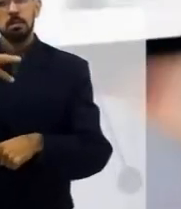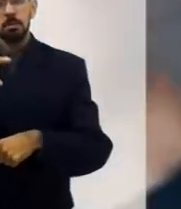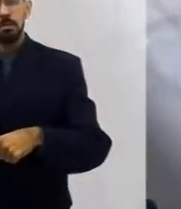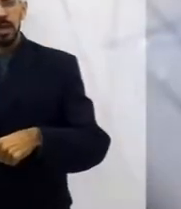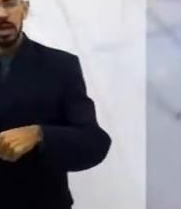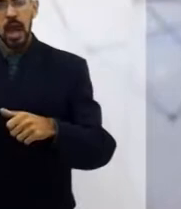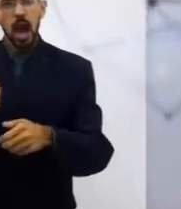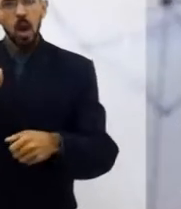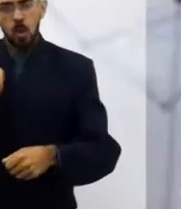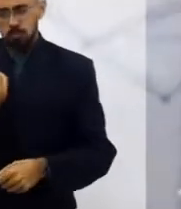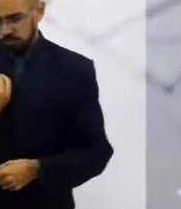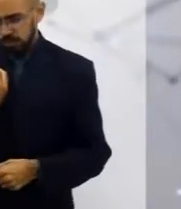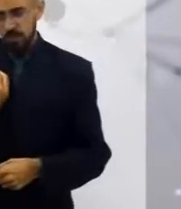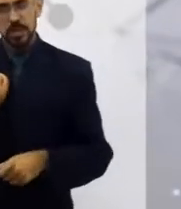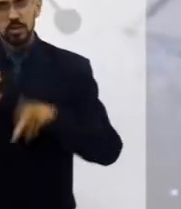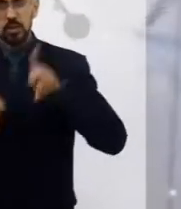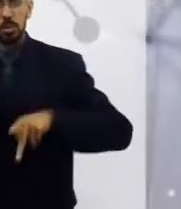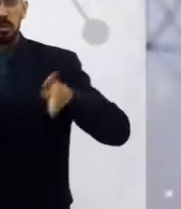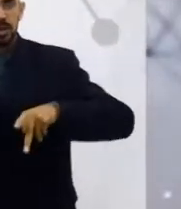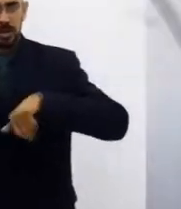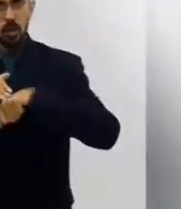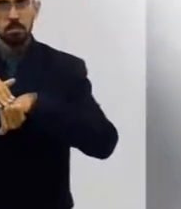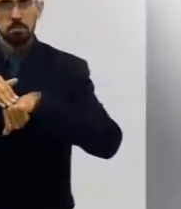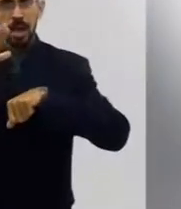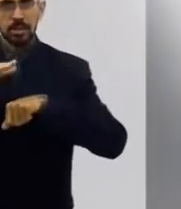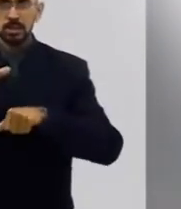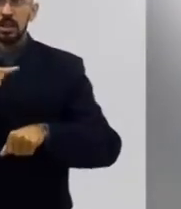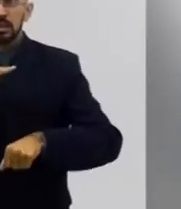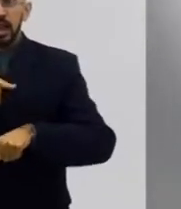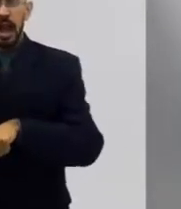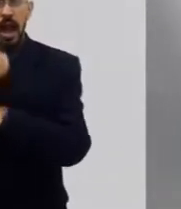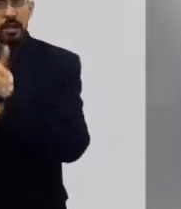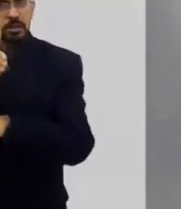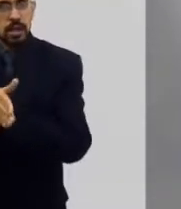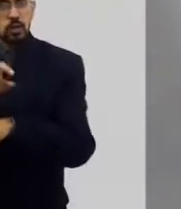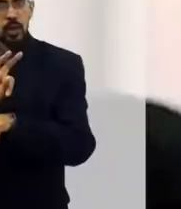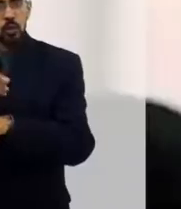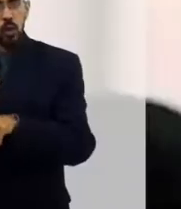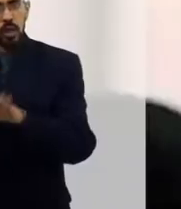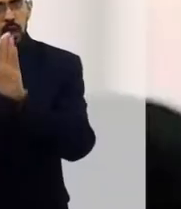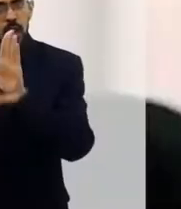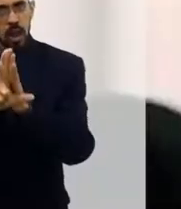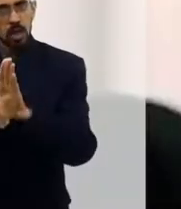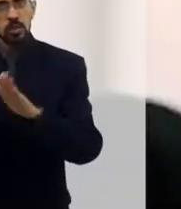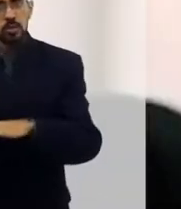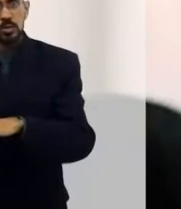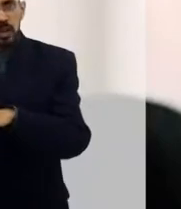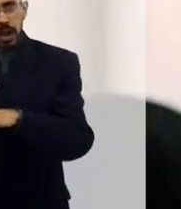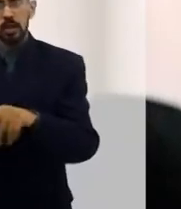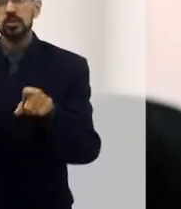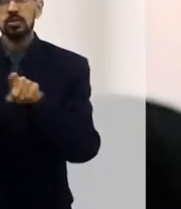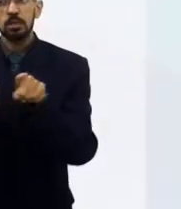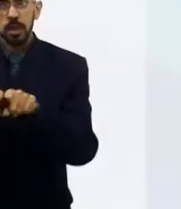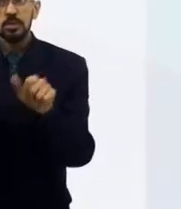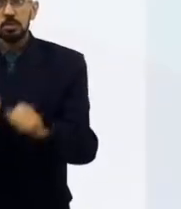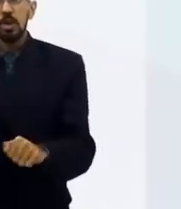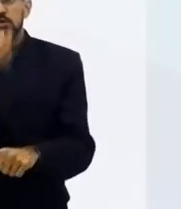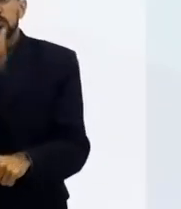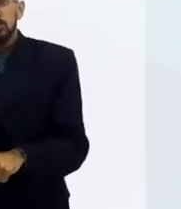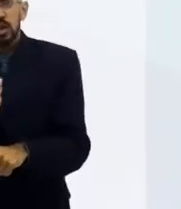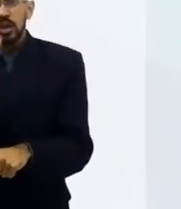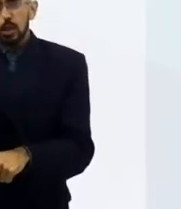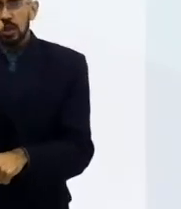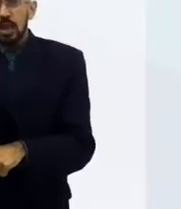mais a participação popular. Com ele, além de ter acesso a toda a legislação estadual, o cidadão pode